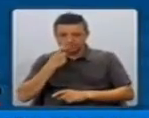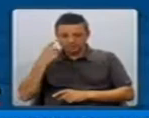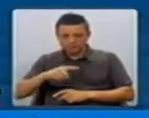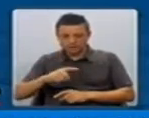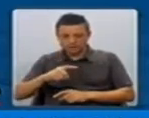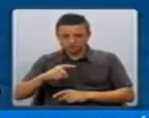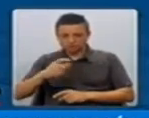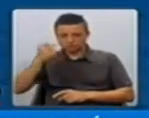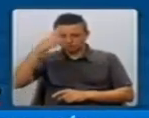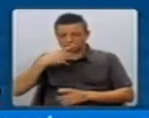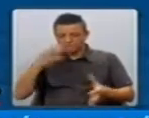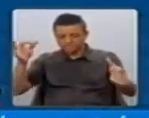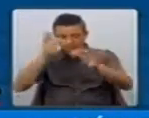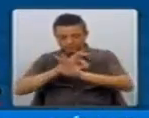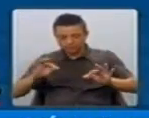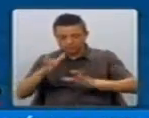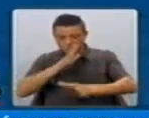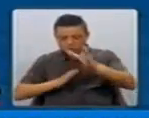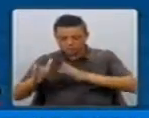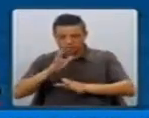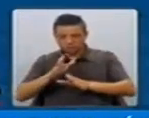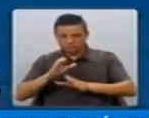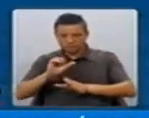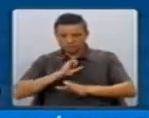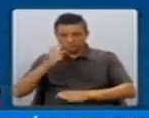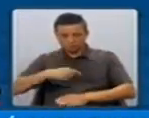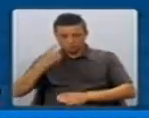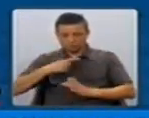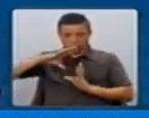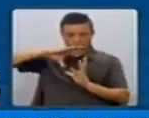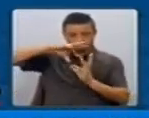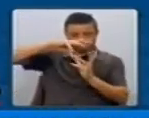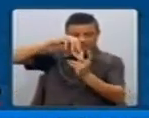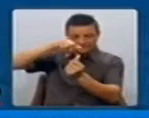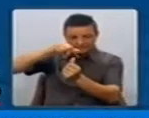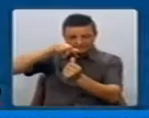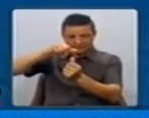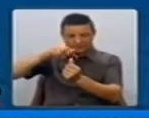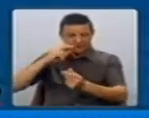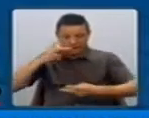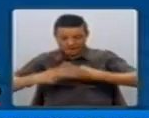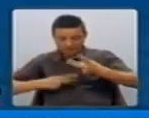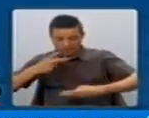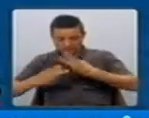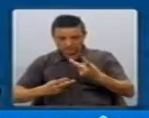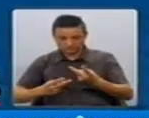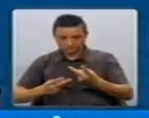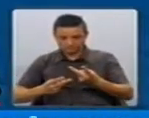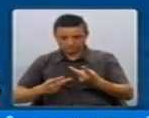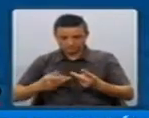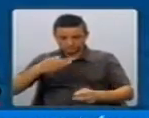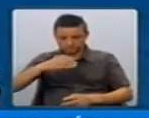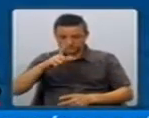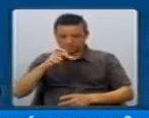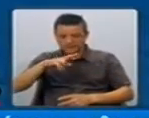histórias absolutamente fabulosas para nos contar sobre o nosso próprio planeta, como nós podemos analisar desde já. O primeiro meteorito que eu